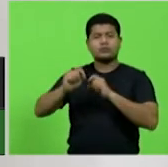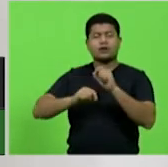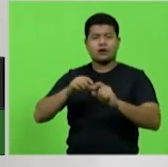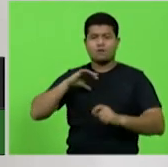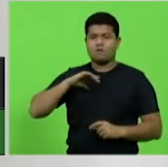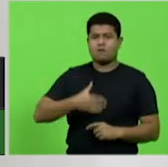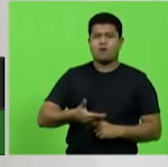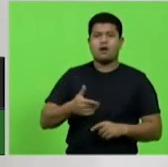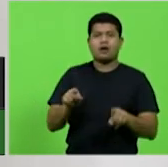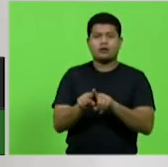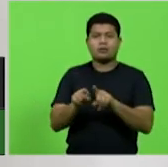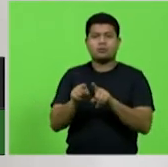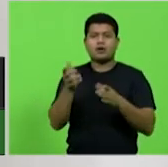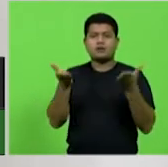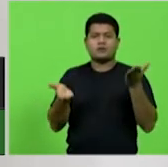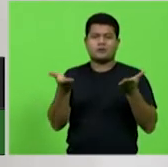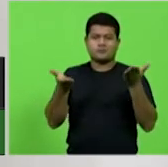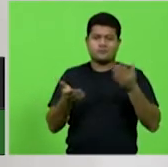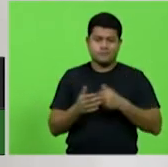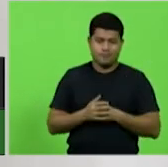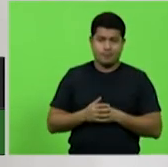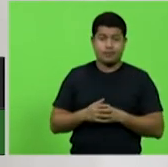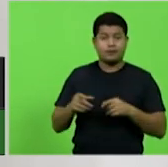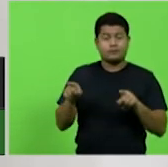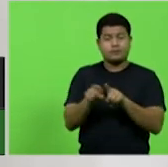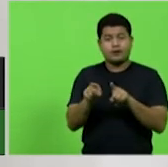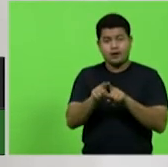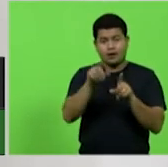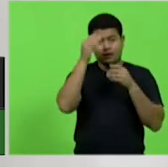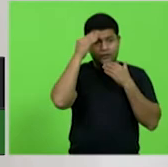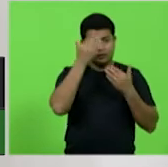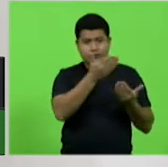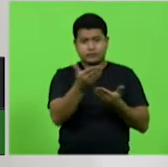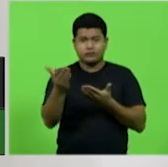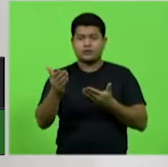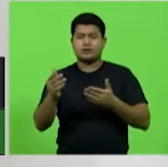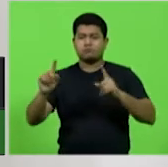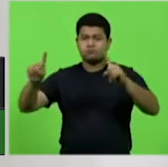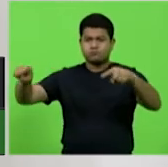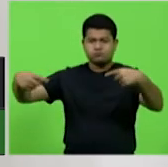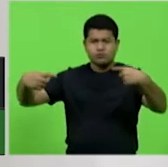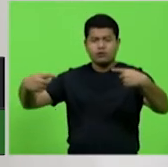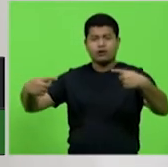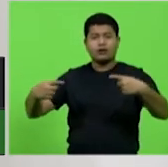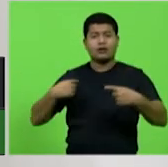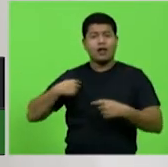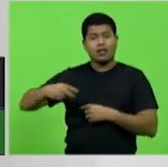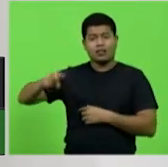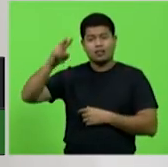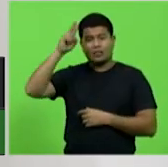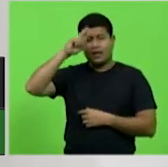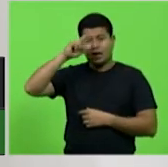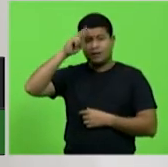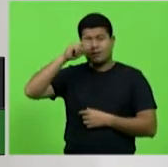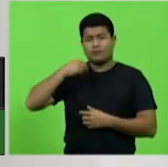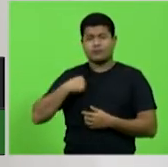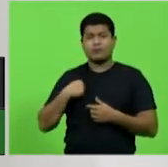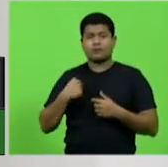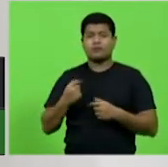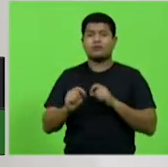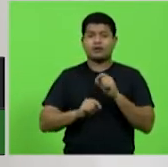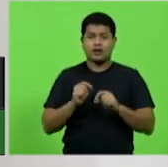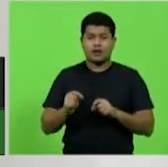Agradeço também aos adversários, que me lembram todos os dias daquilo que não sou